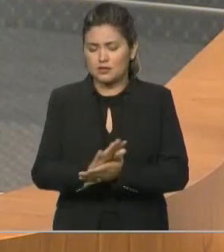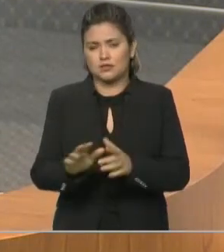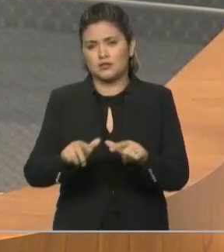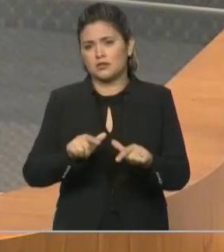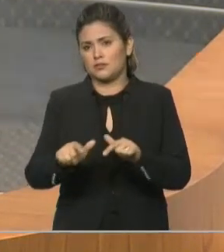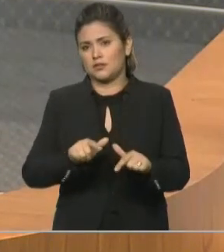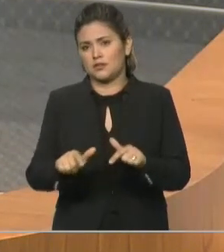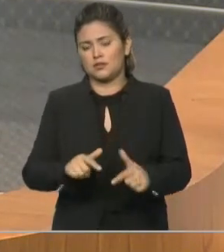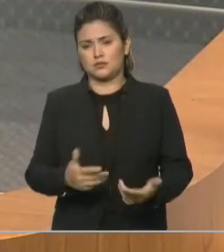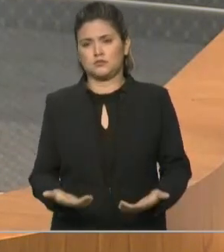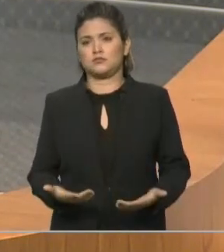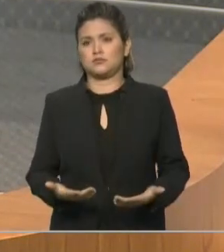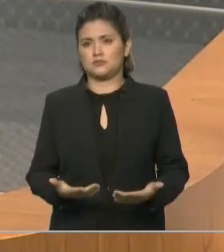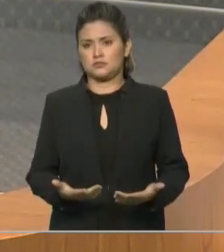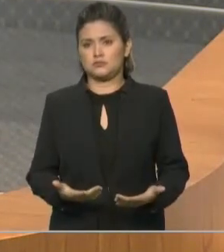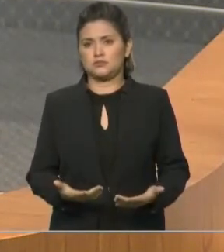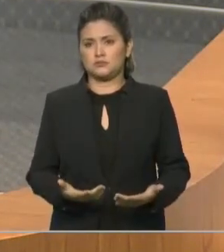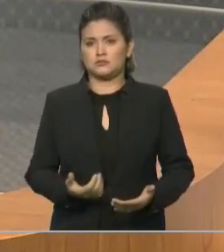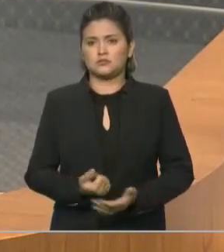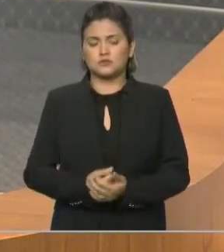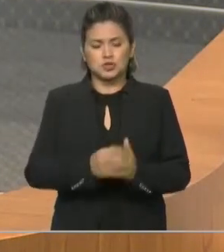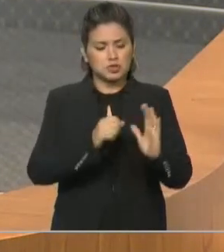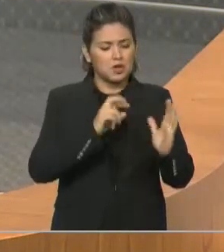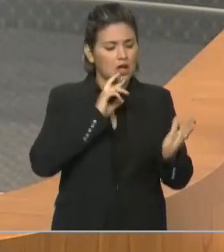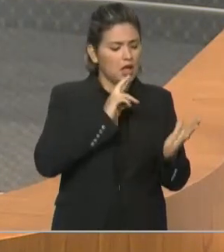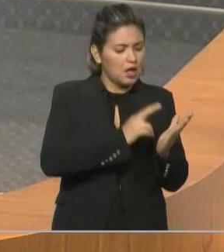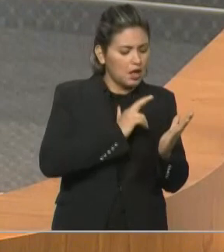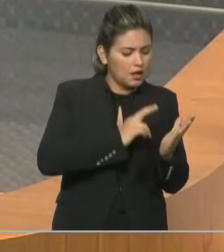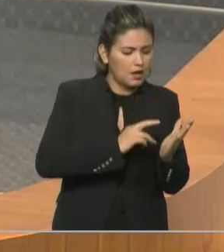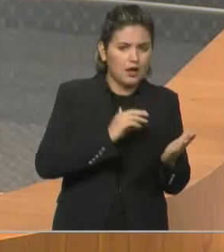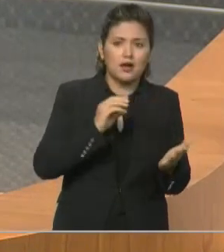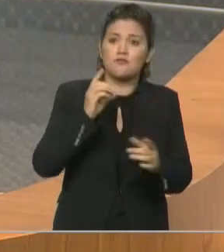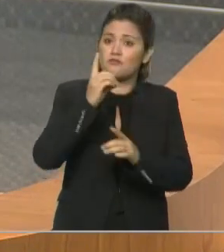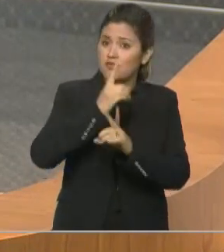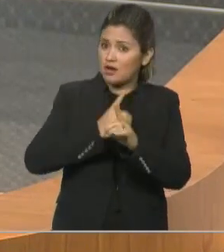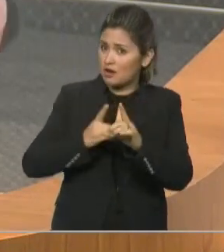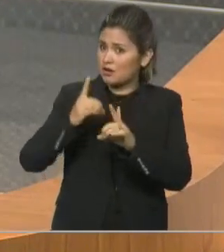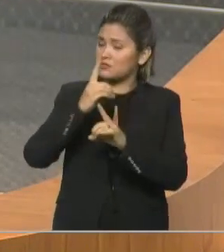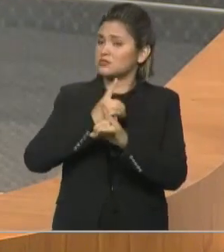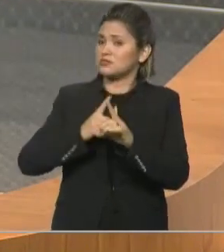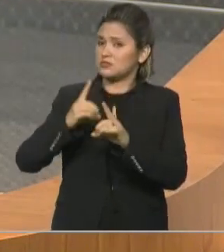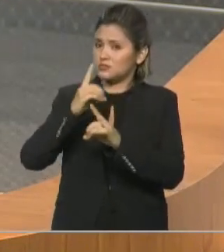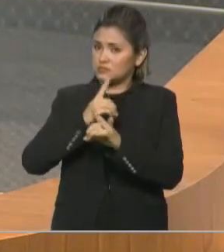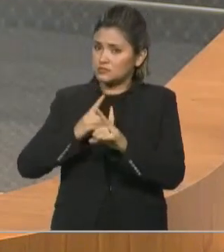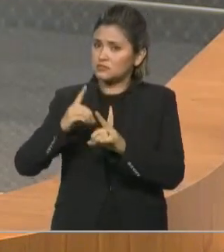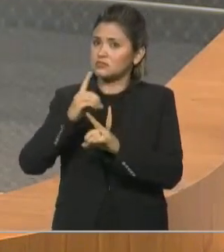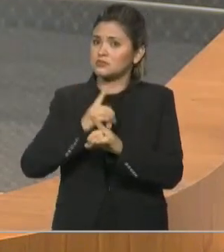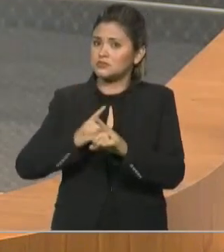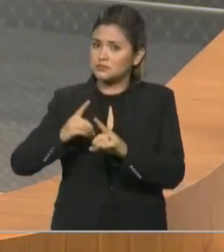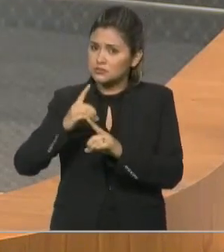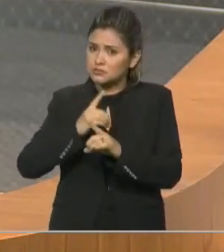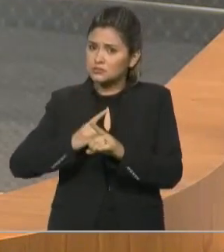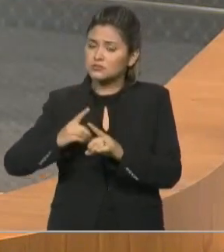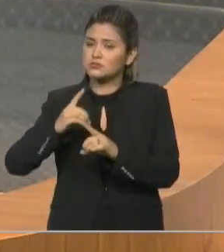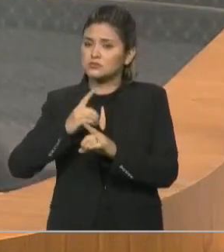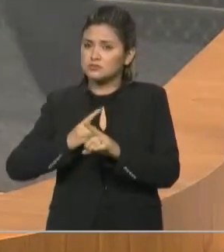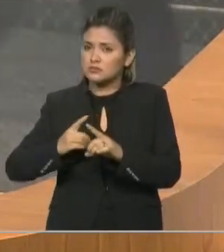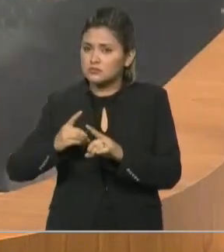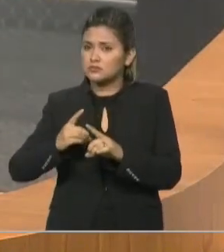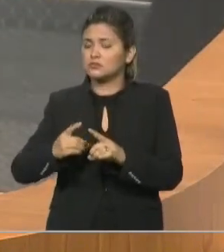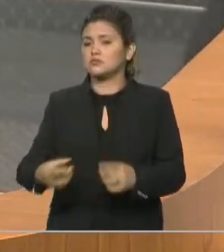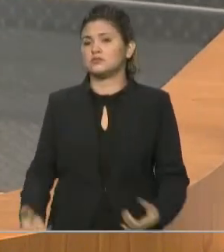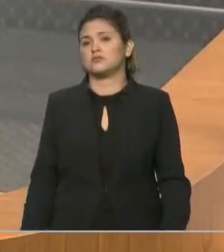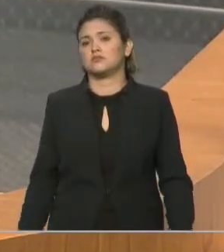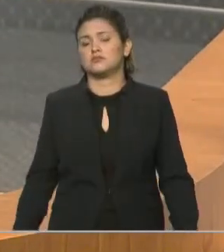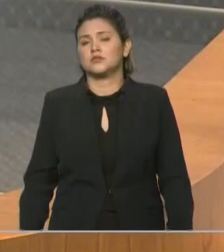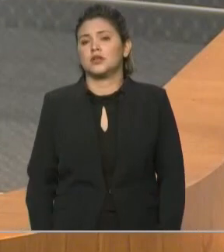ou relatórios falsos, porque eu não creio que o ser preso sem que a justiça tivesse dados